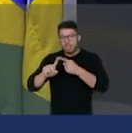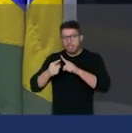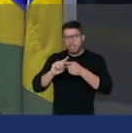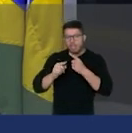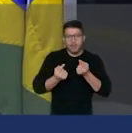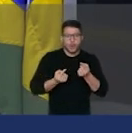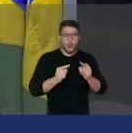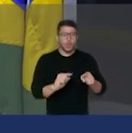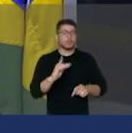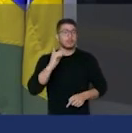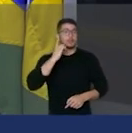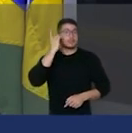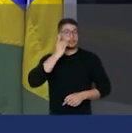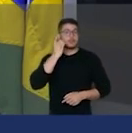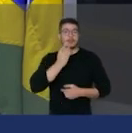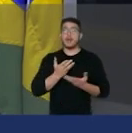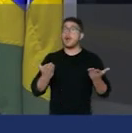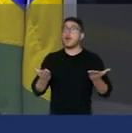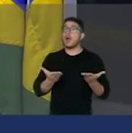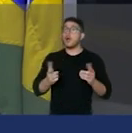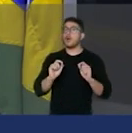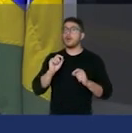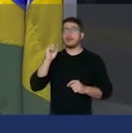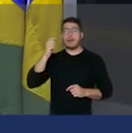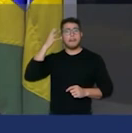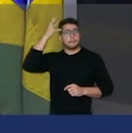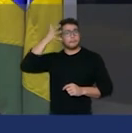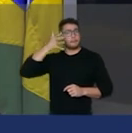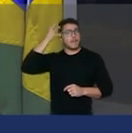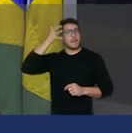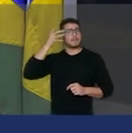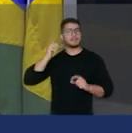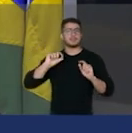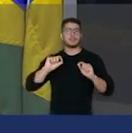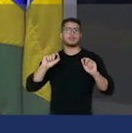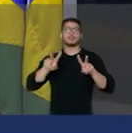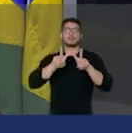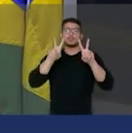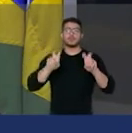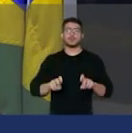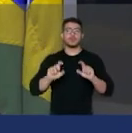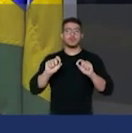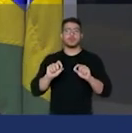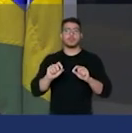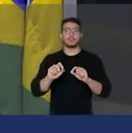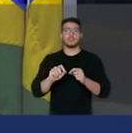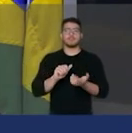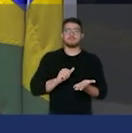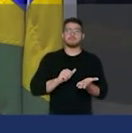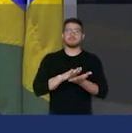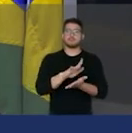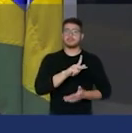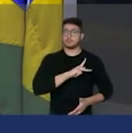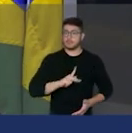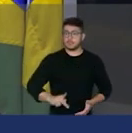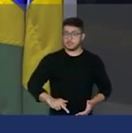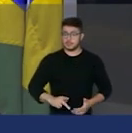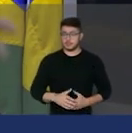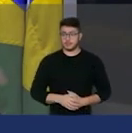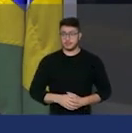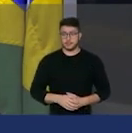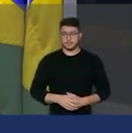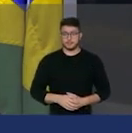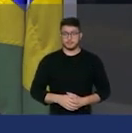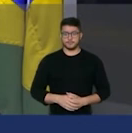estava numa palhaços nos Estados Unidos falando a respeito de se livrar de um presidente é